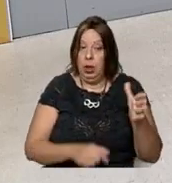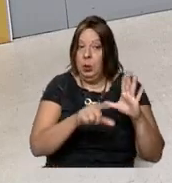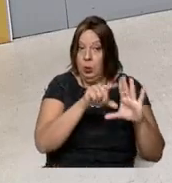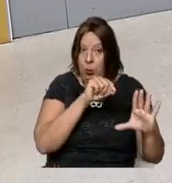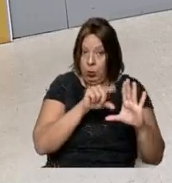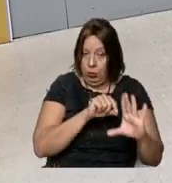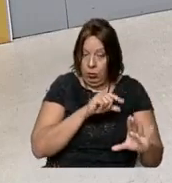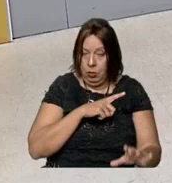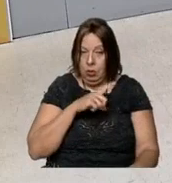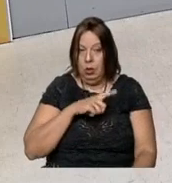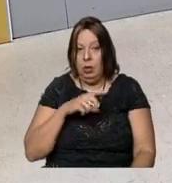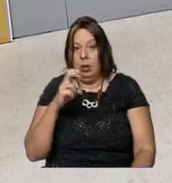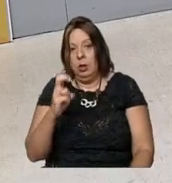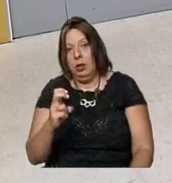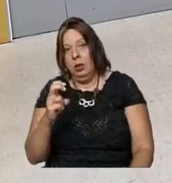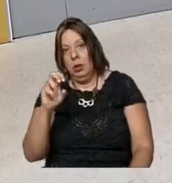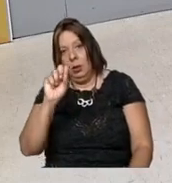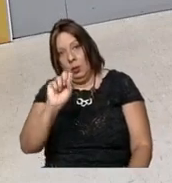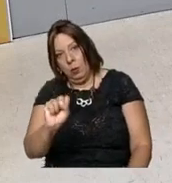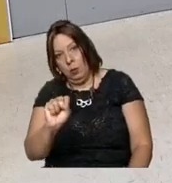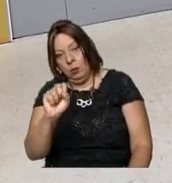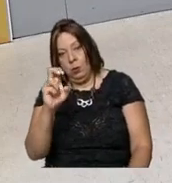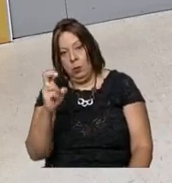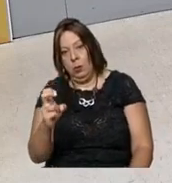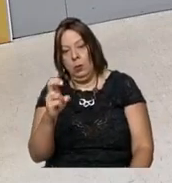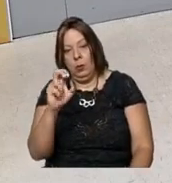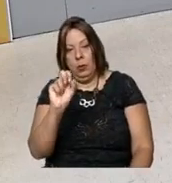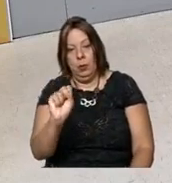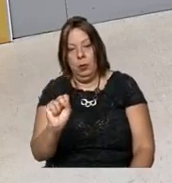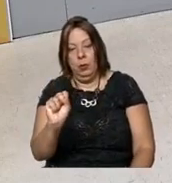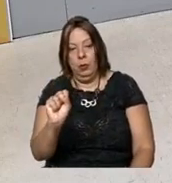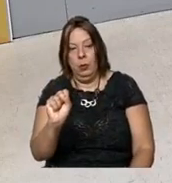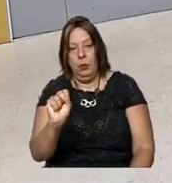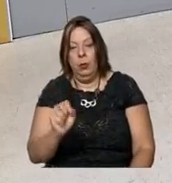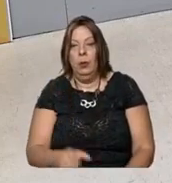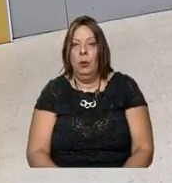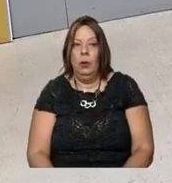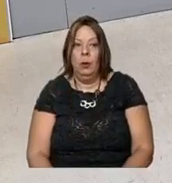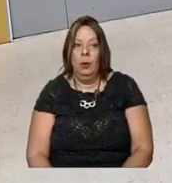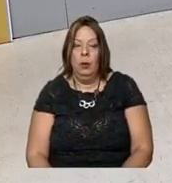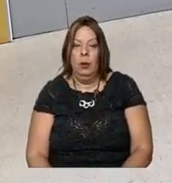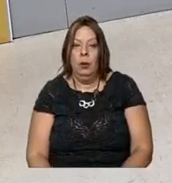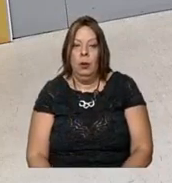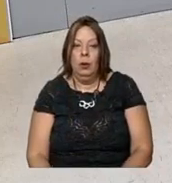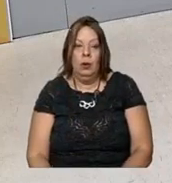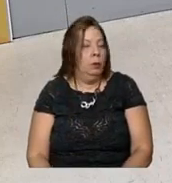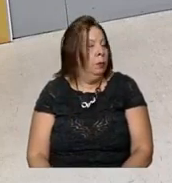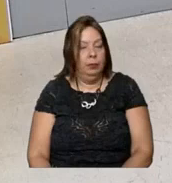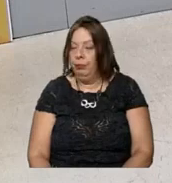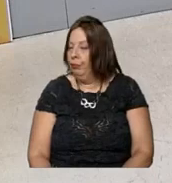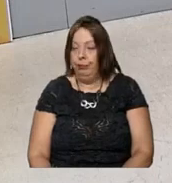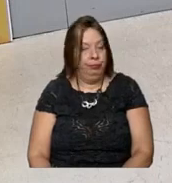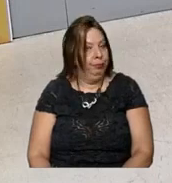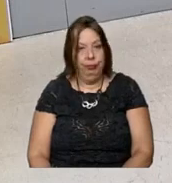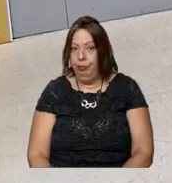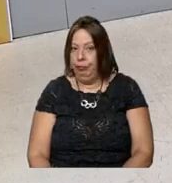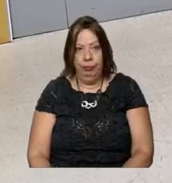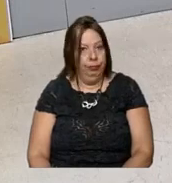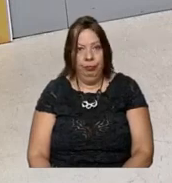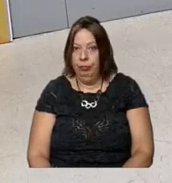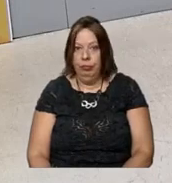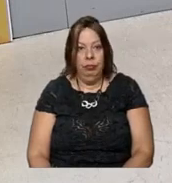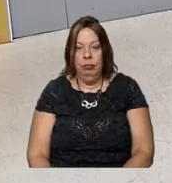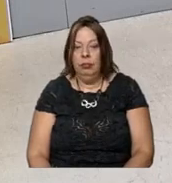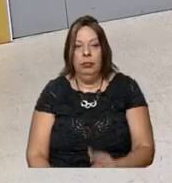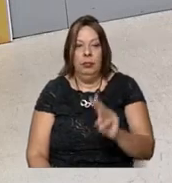de número 58. 58. Não decidiu, mas colocou alguém na disputa.